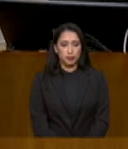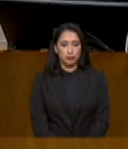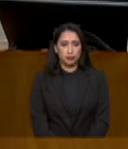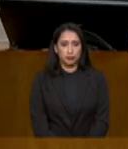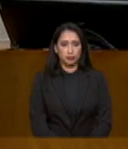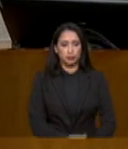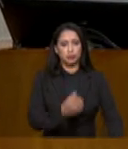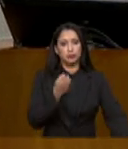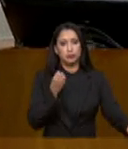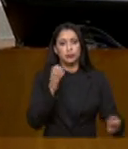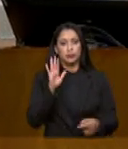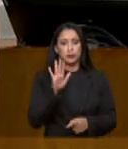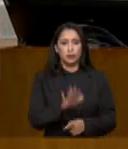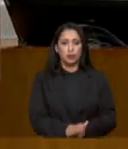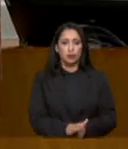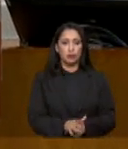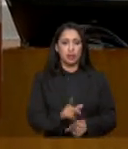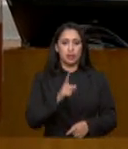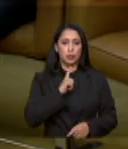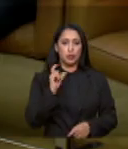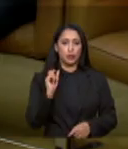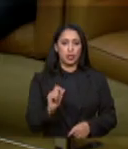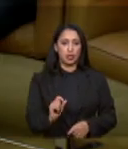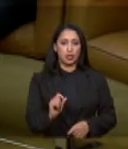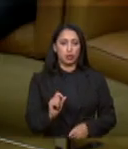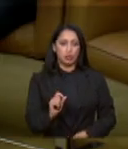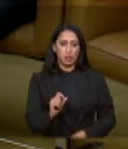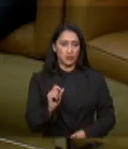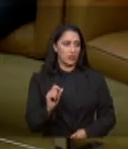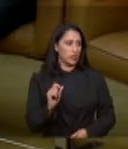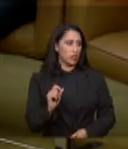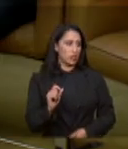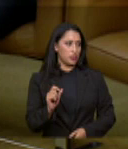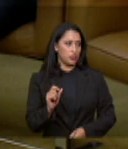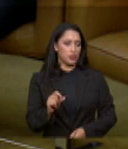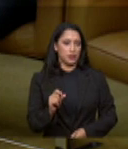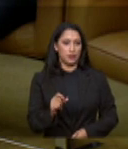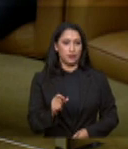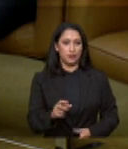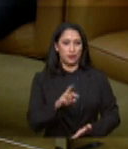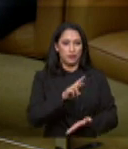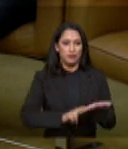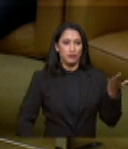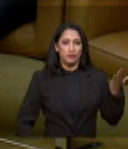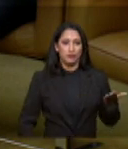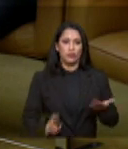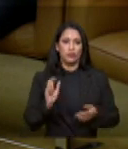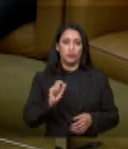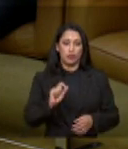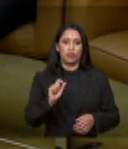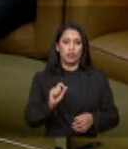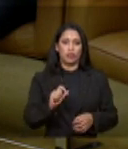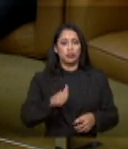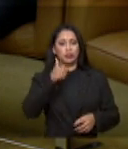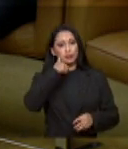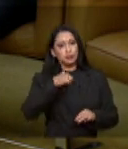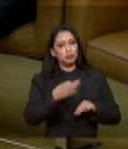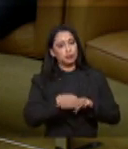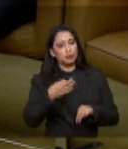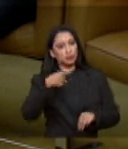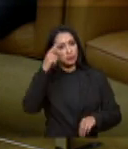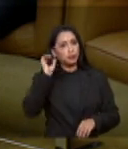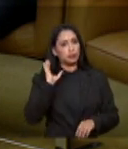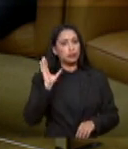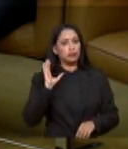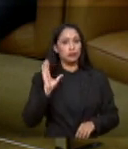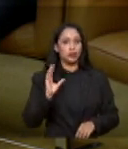Boa tarde, excelentíssimo senhor presidente. Boa tarde. Supremo Tribunal Federal, excelentíssima senhora ministra relatora, excelentíssima senhora ministra Rosa Weber, excelentíssimos